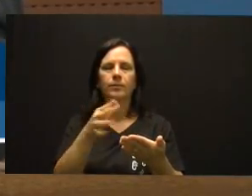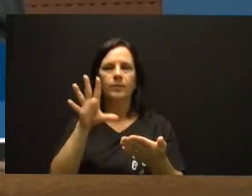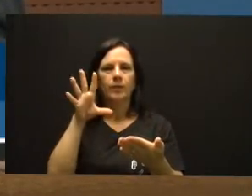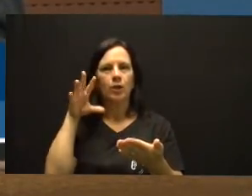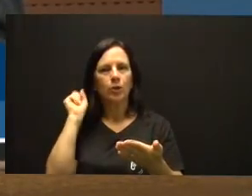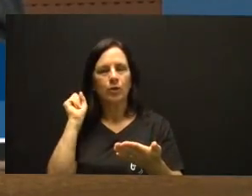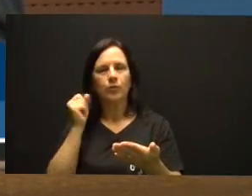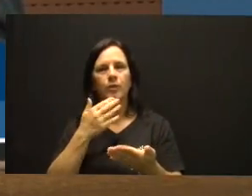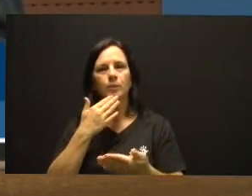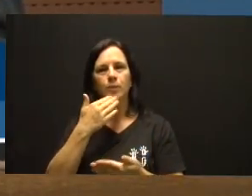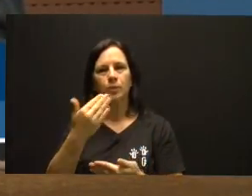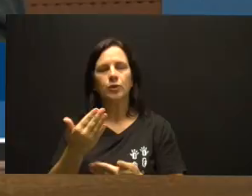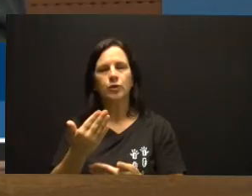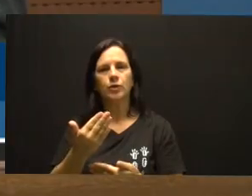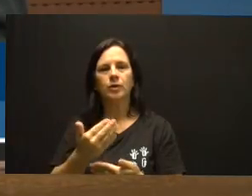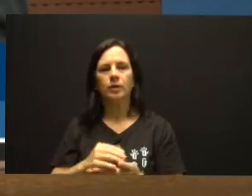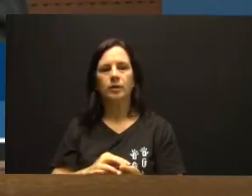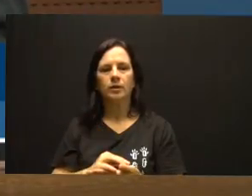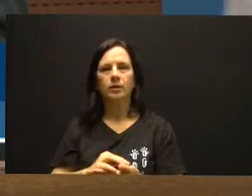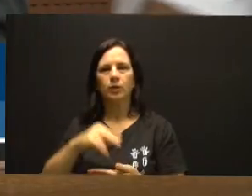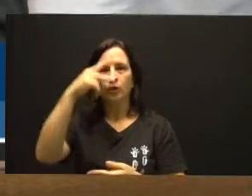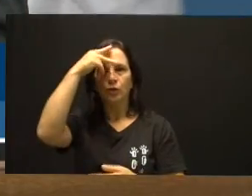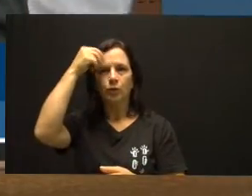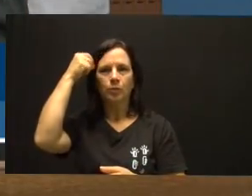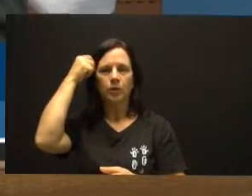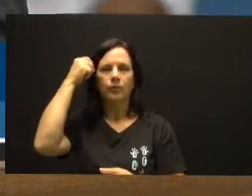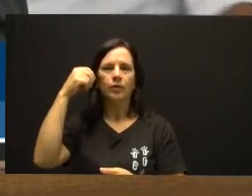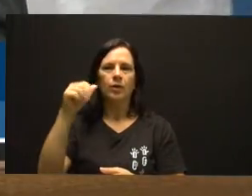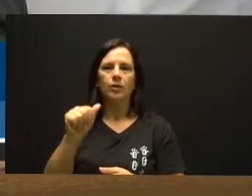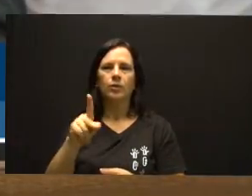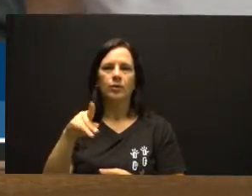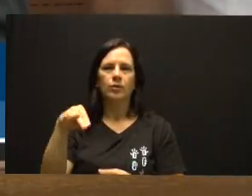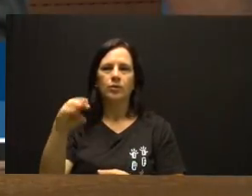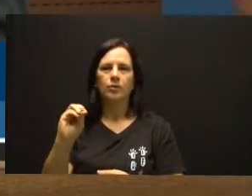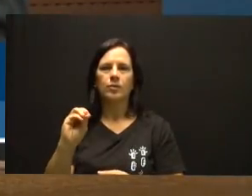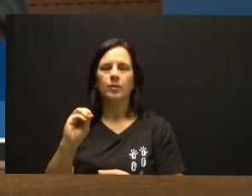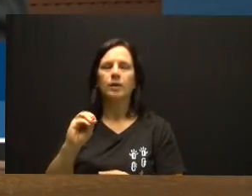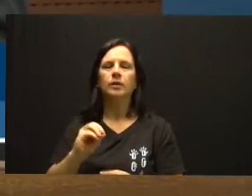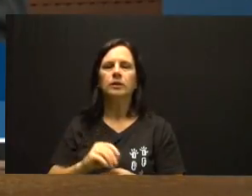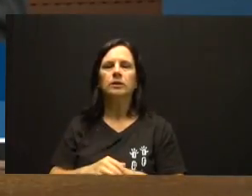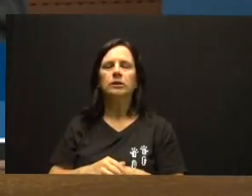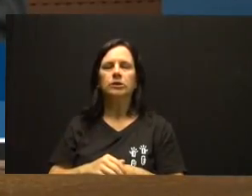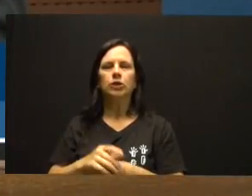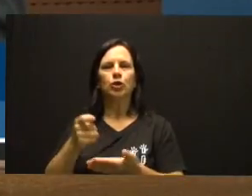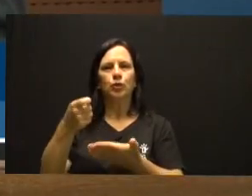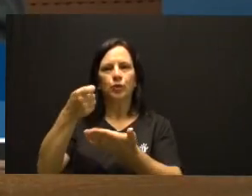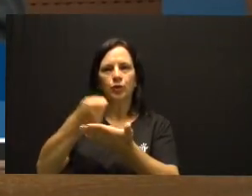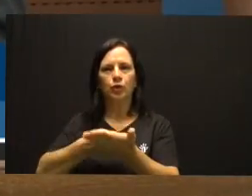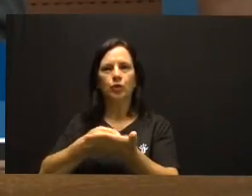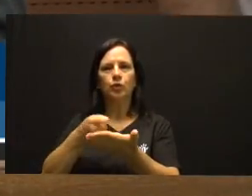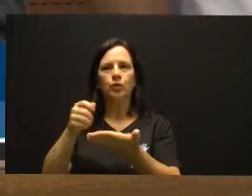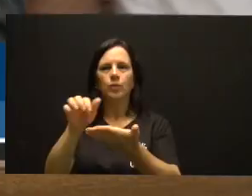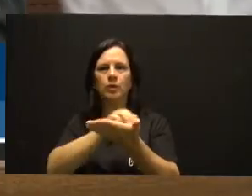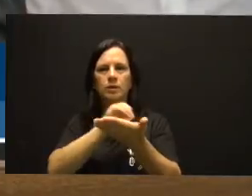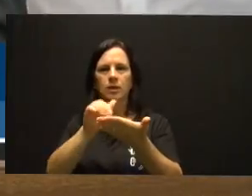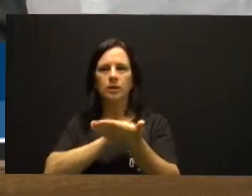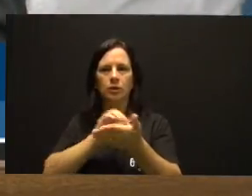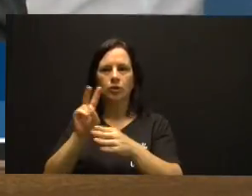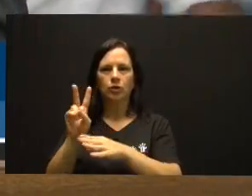do outro plenário, que encaminha ao excelentíssimo prefeito municipal de Cubatão, que seja determinada a Secretaria de